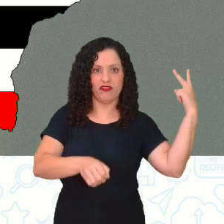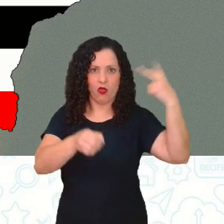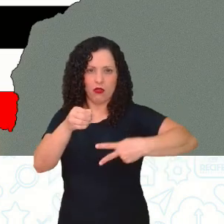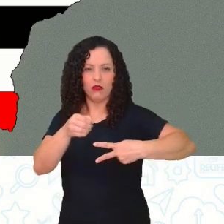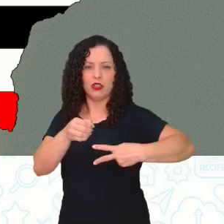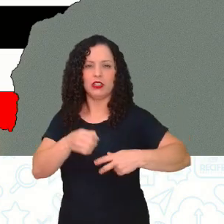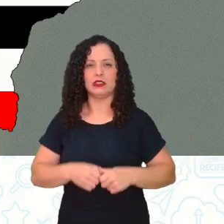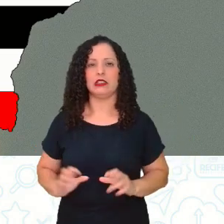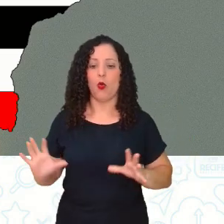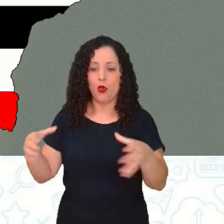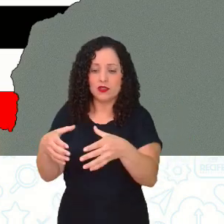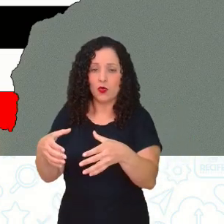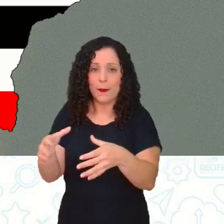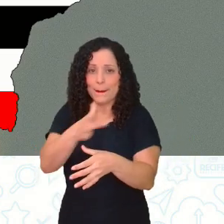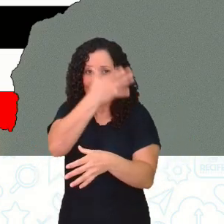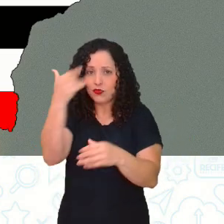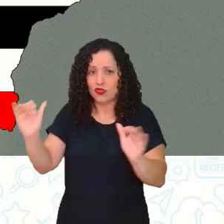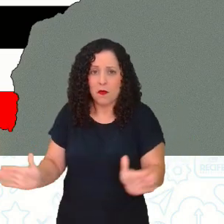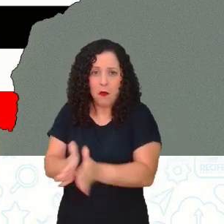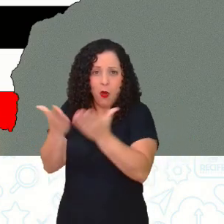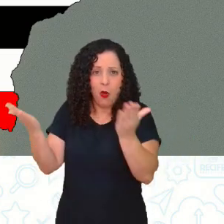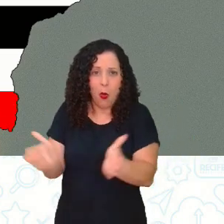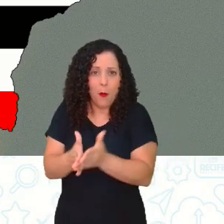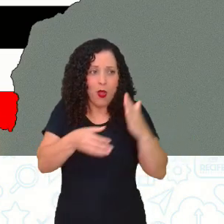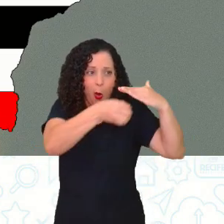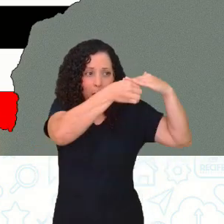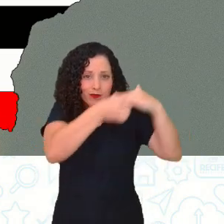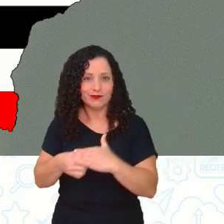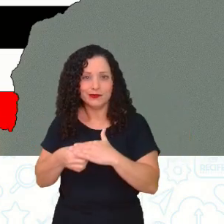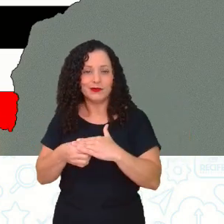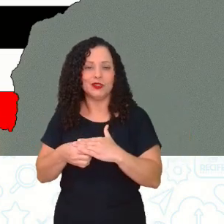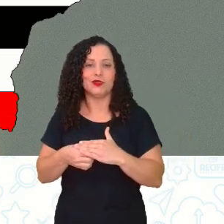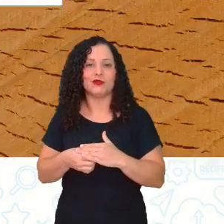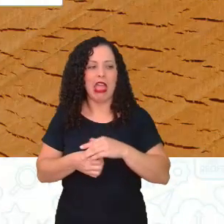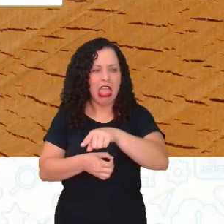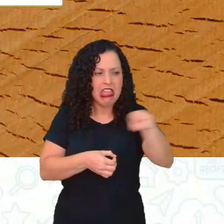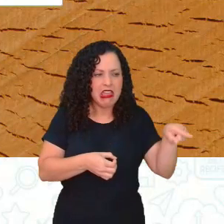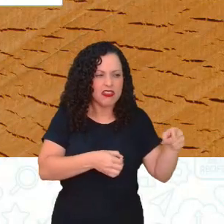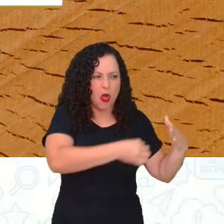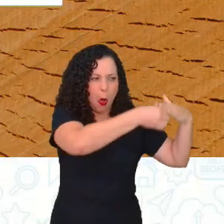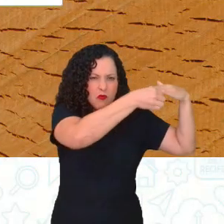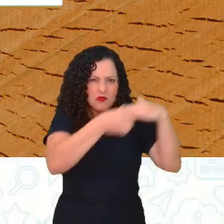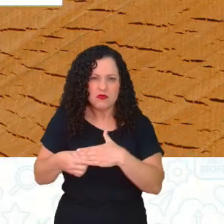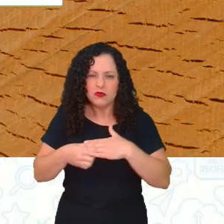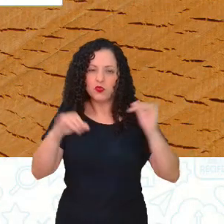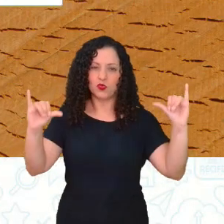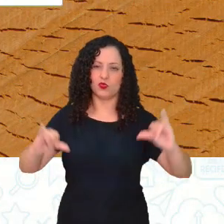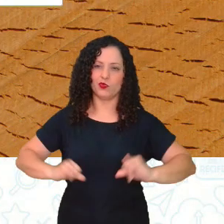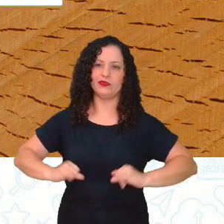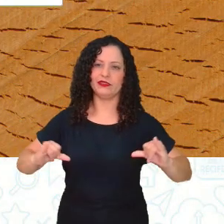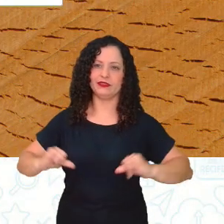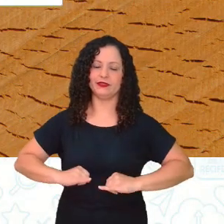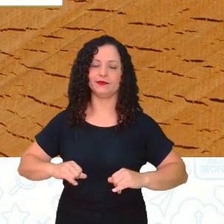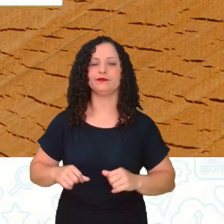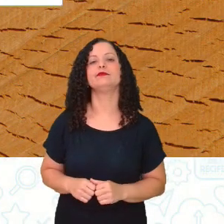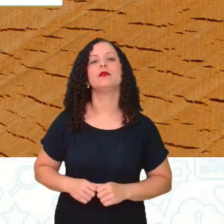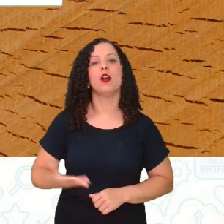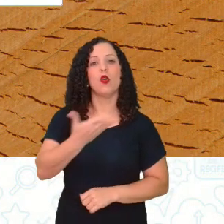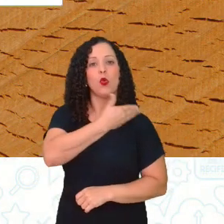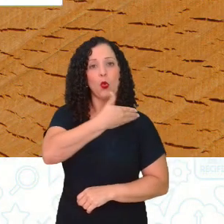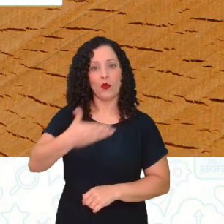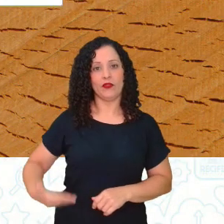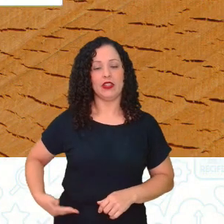essa população mais pobre sofria, né, com esses fazendeiros, ok? Então, veja, o governo